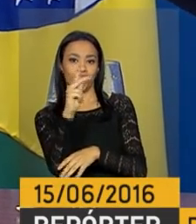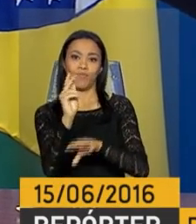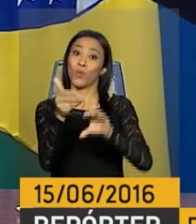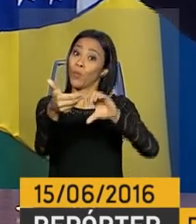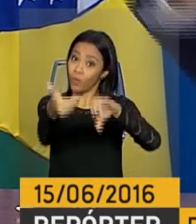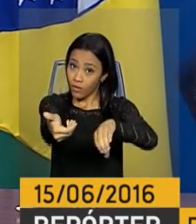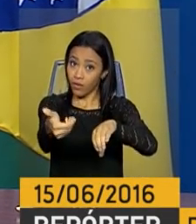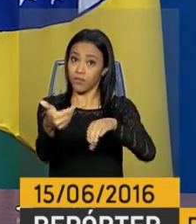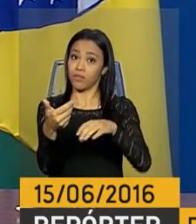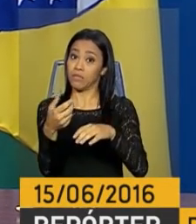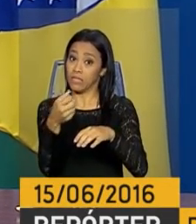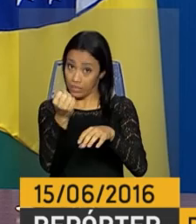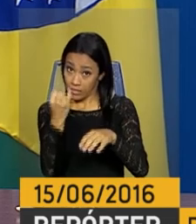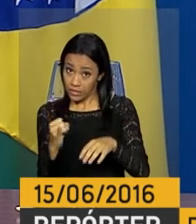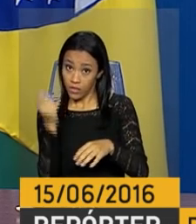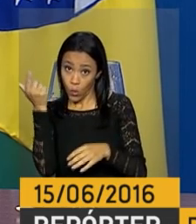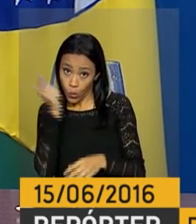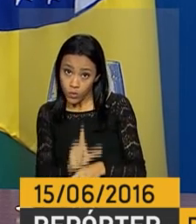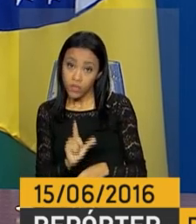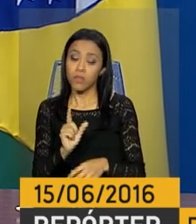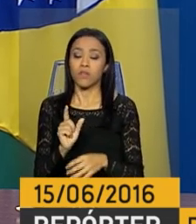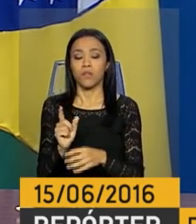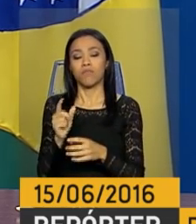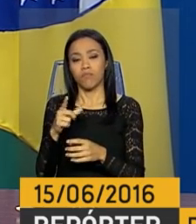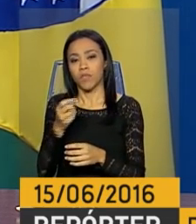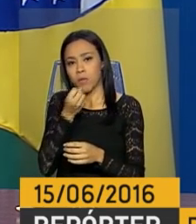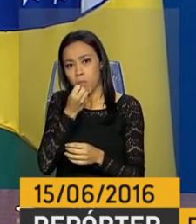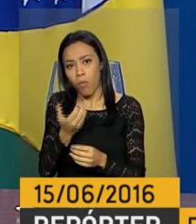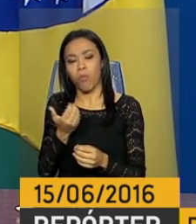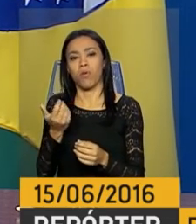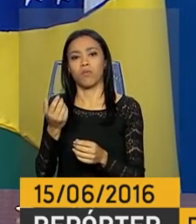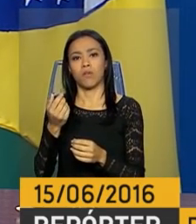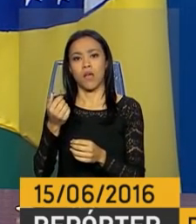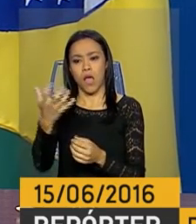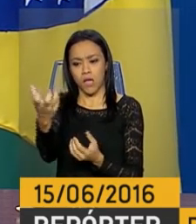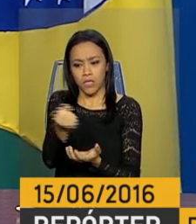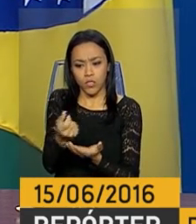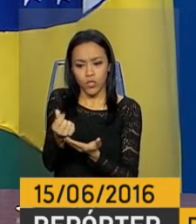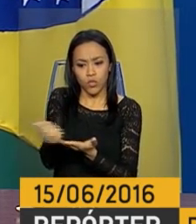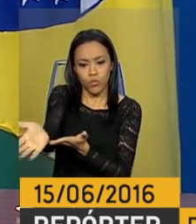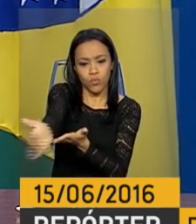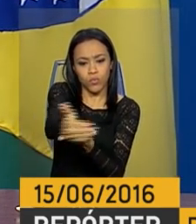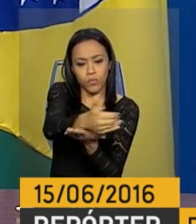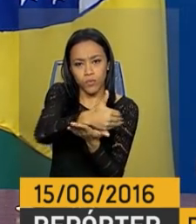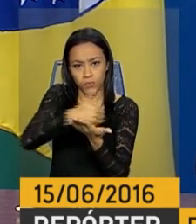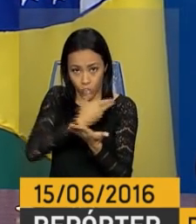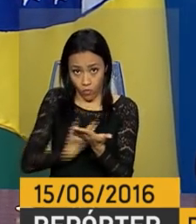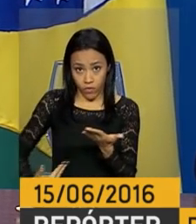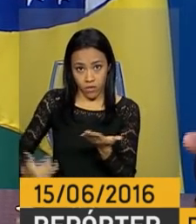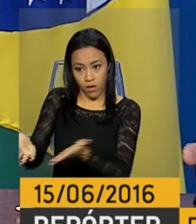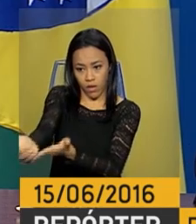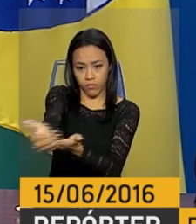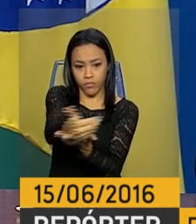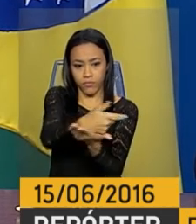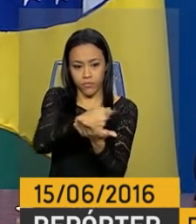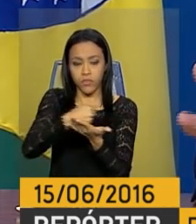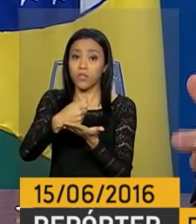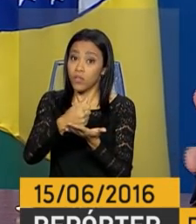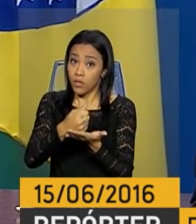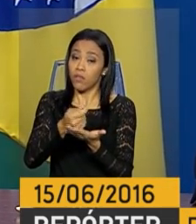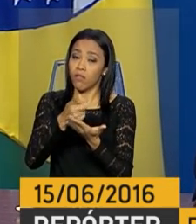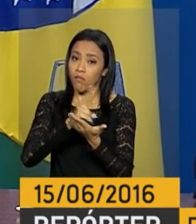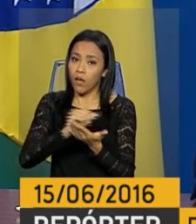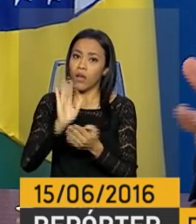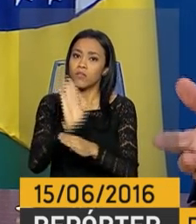uma boa visão das despesas para o ano de 17. As receitas vão depender, evidentemente, a do crescimento do